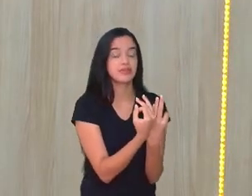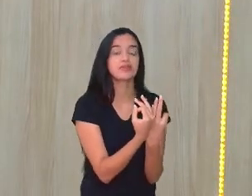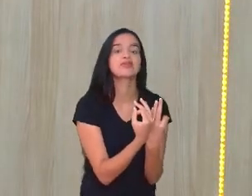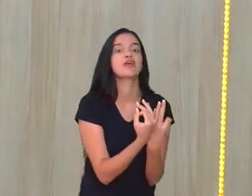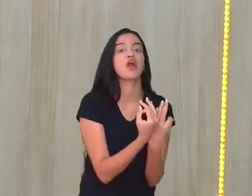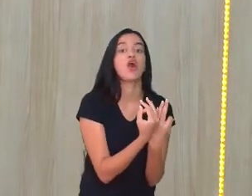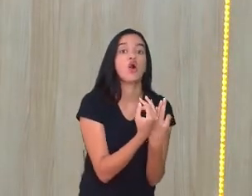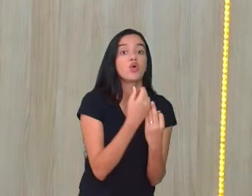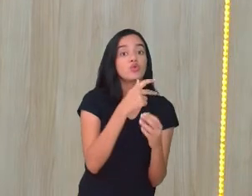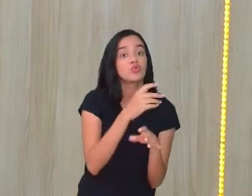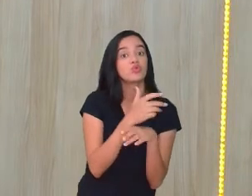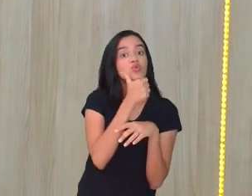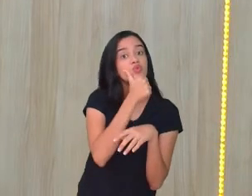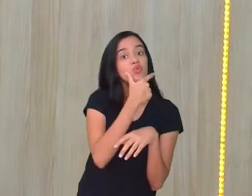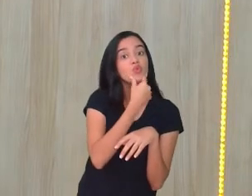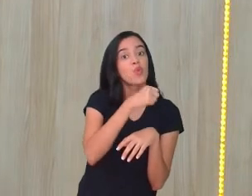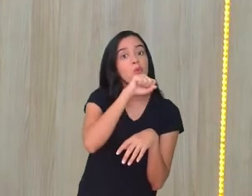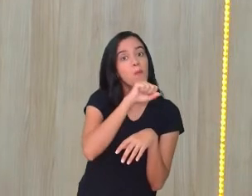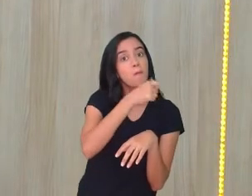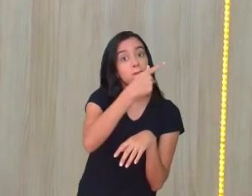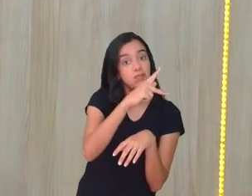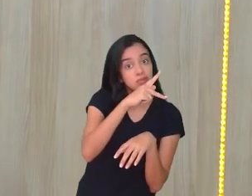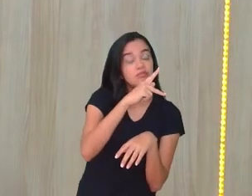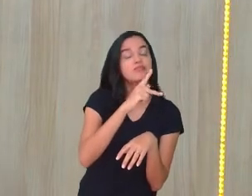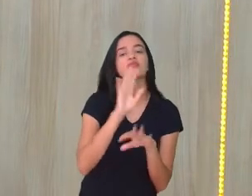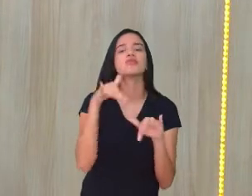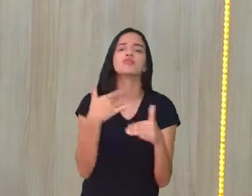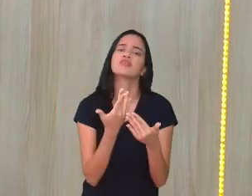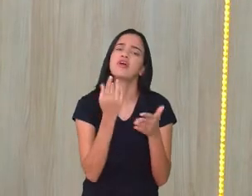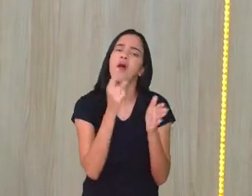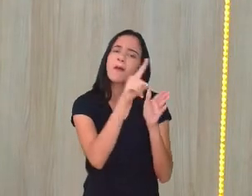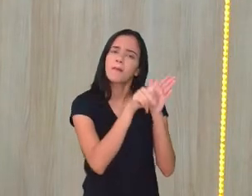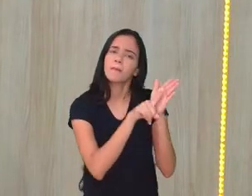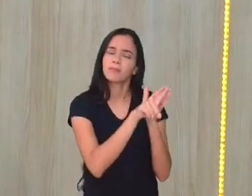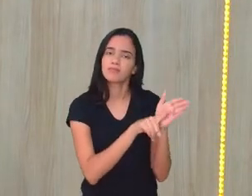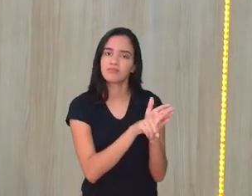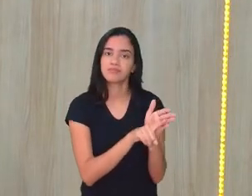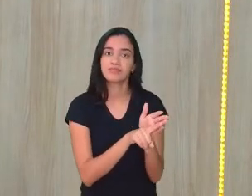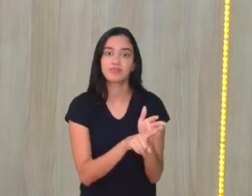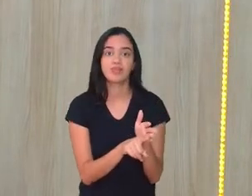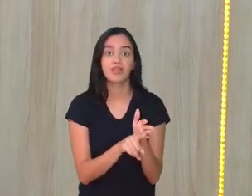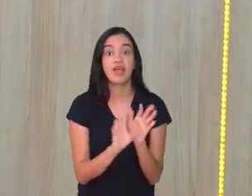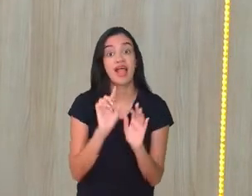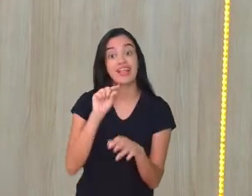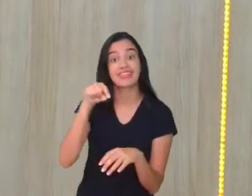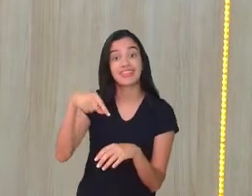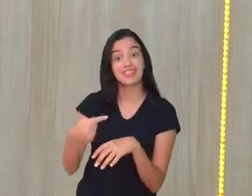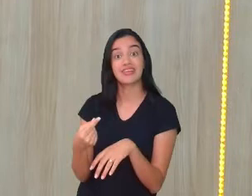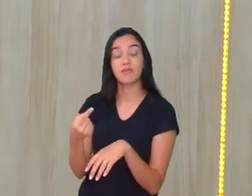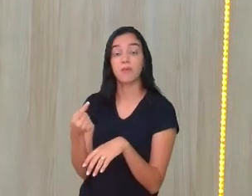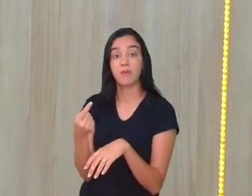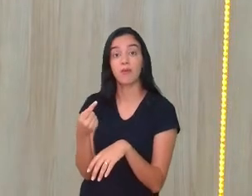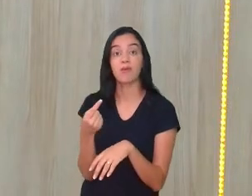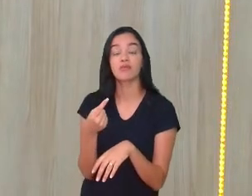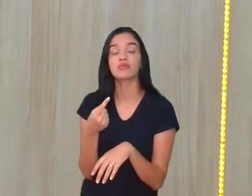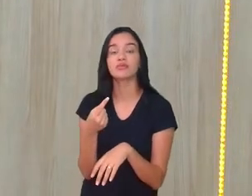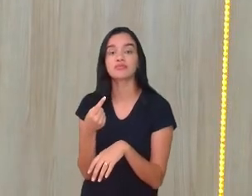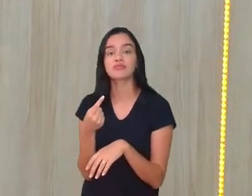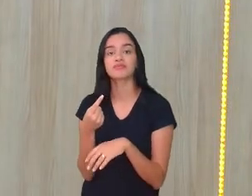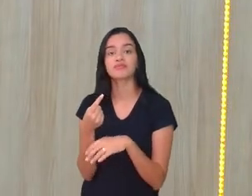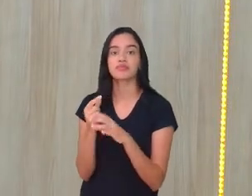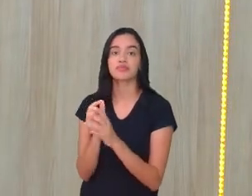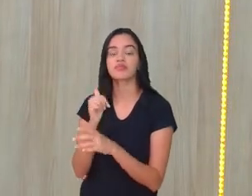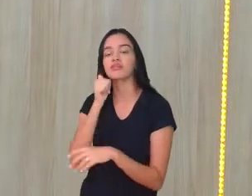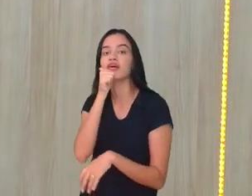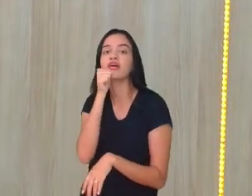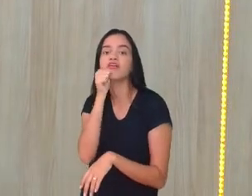pai, certo? E aí você analisa os seus tios, seus avós. Depois você faz a mesma coisa para os